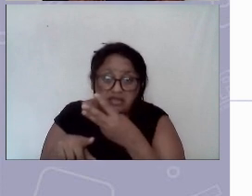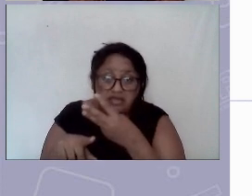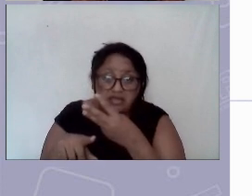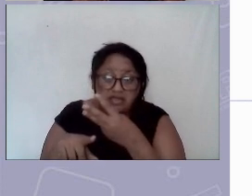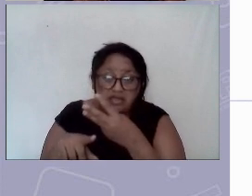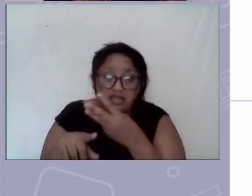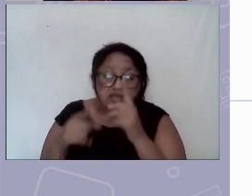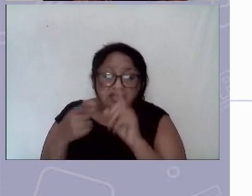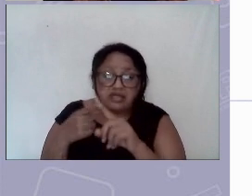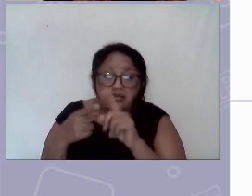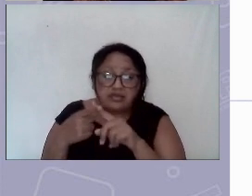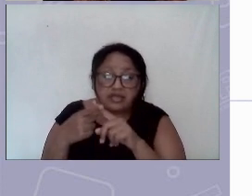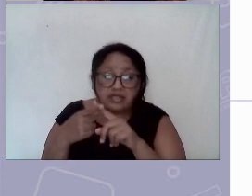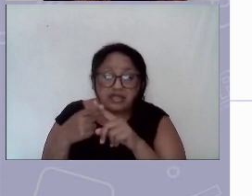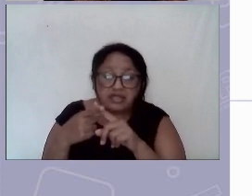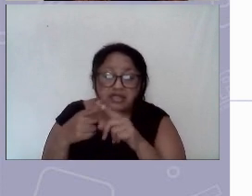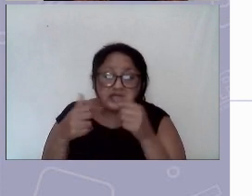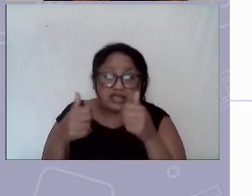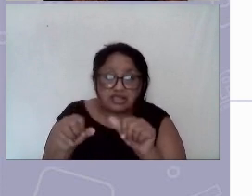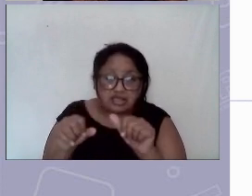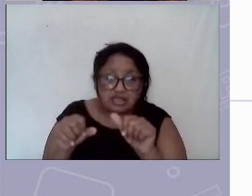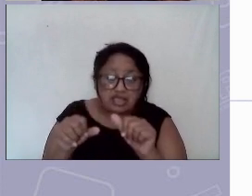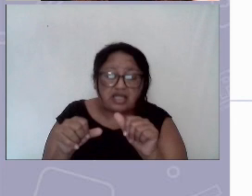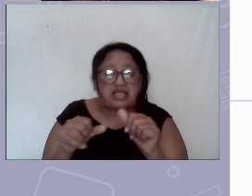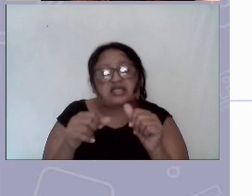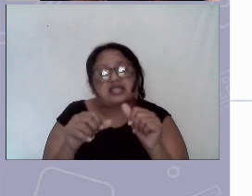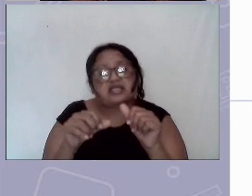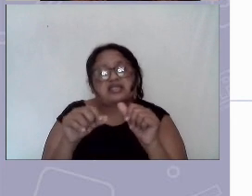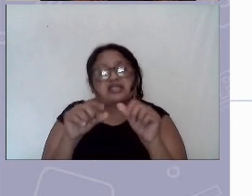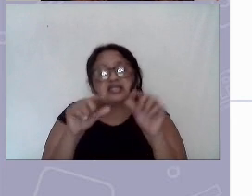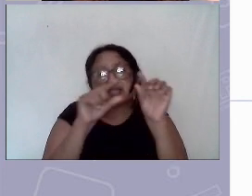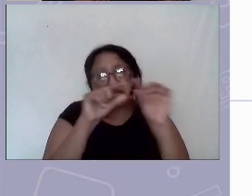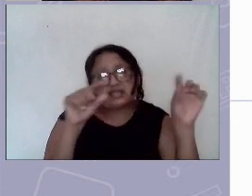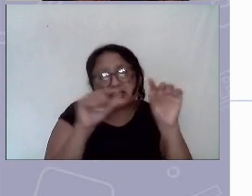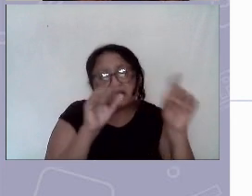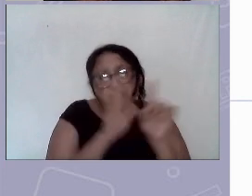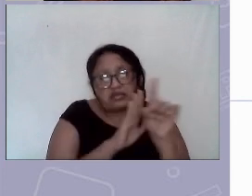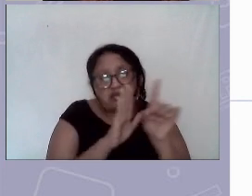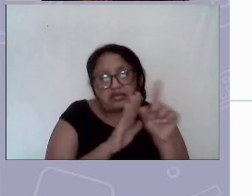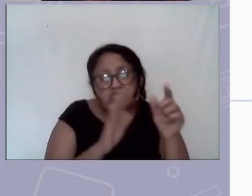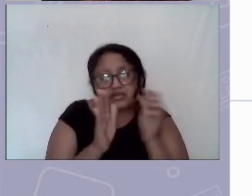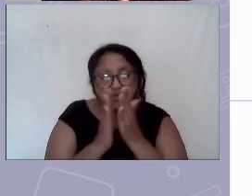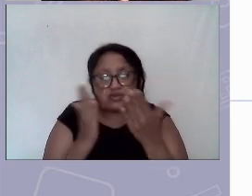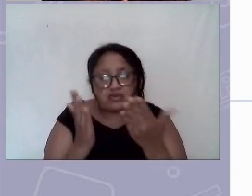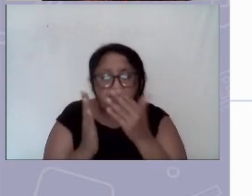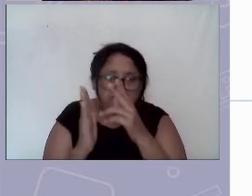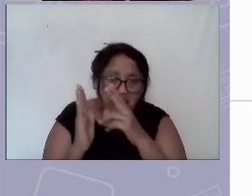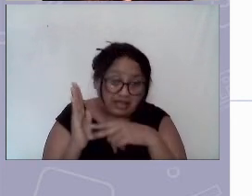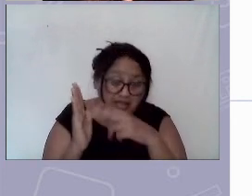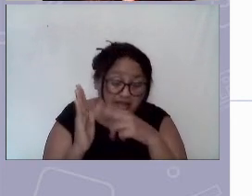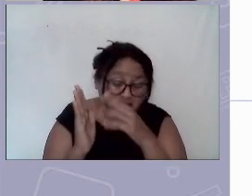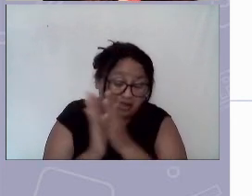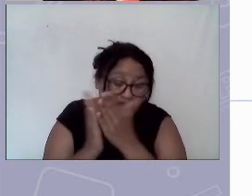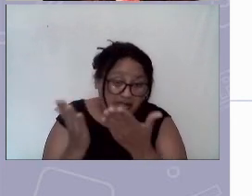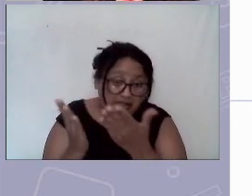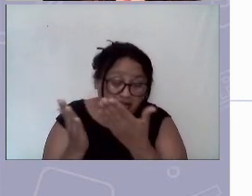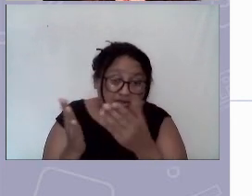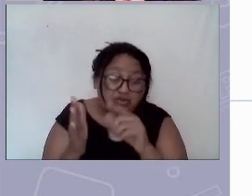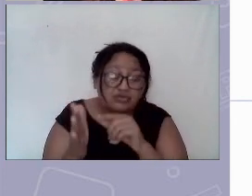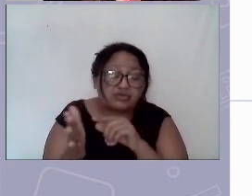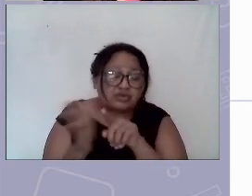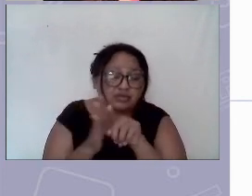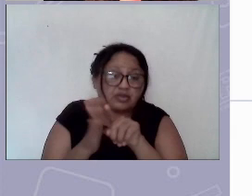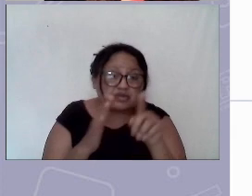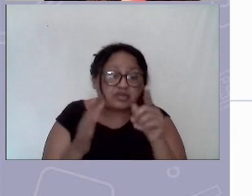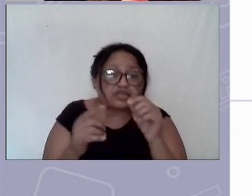isso também está dito no enunciado no início do caderno do simulado de física e o raio